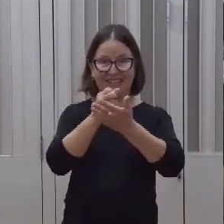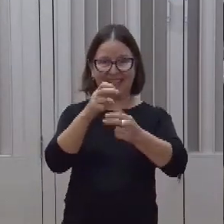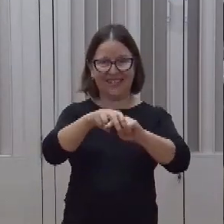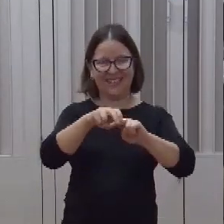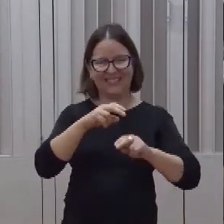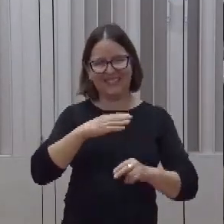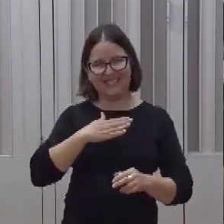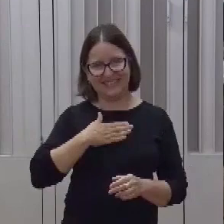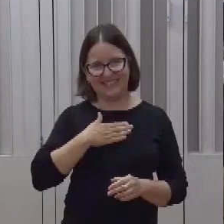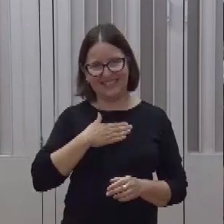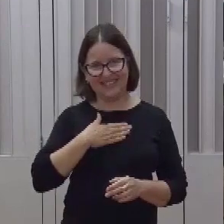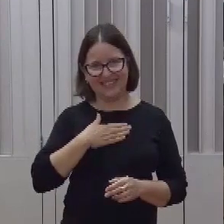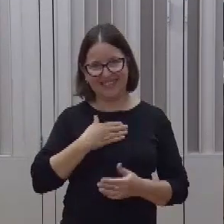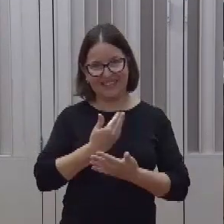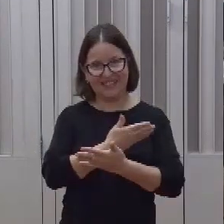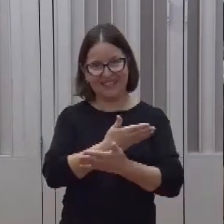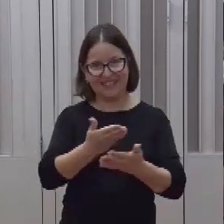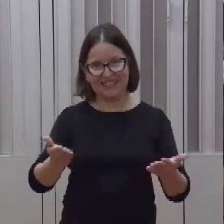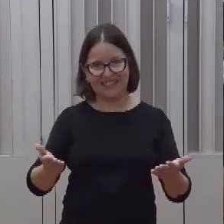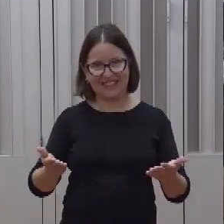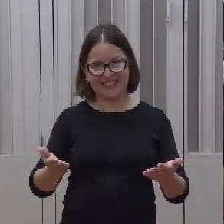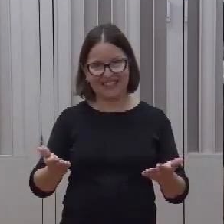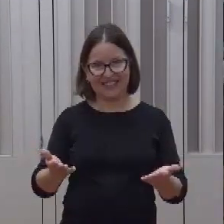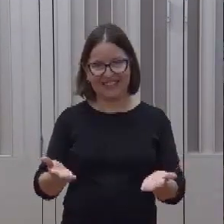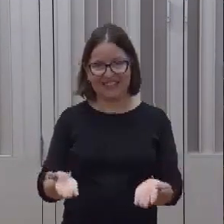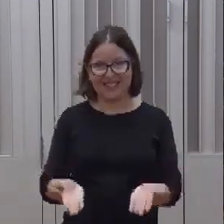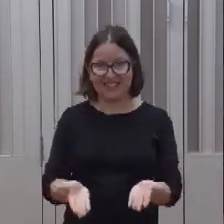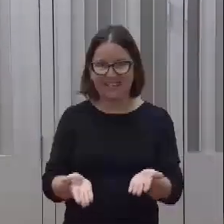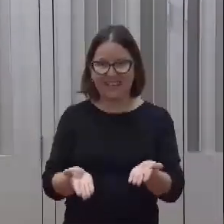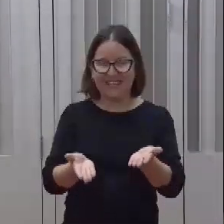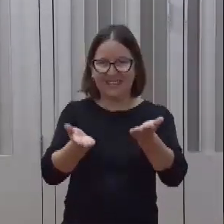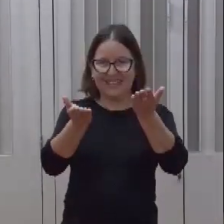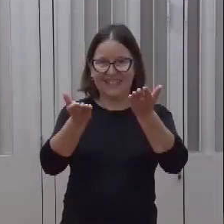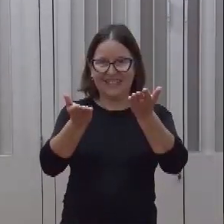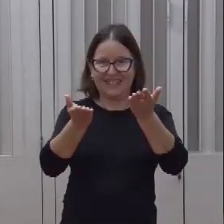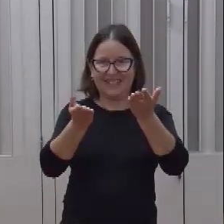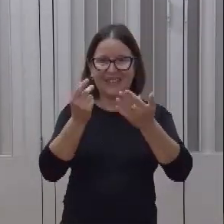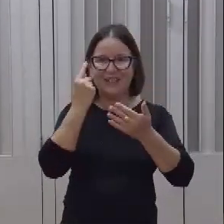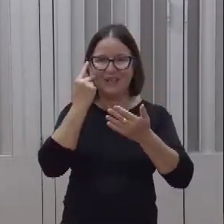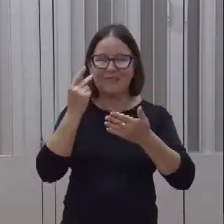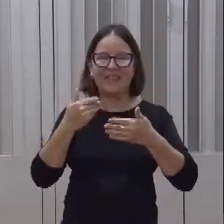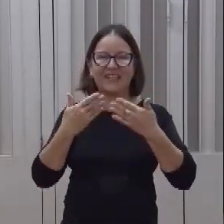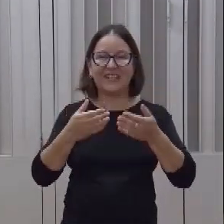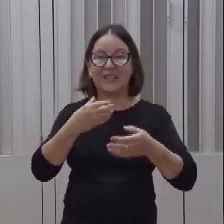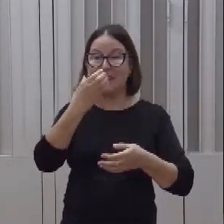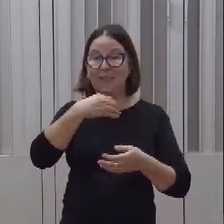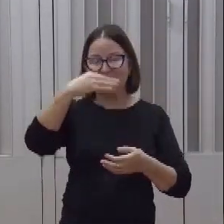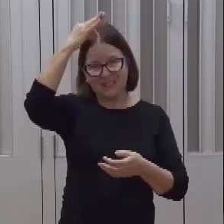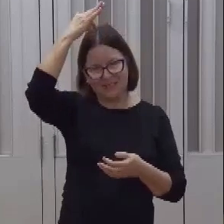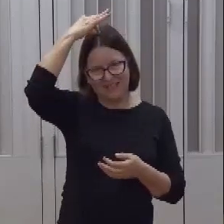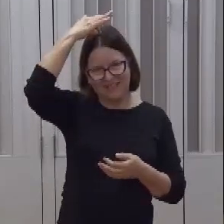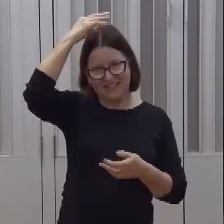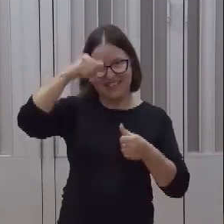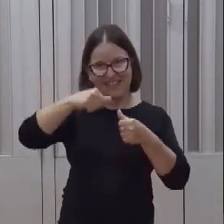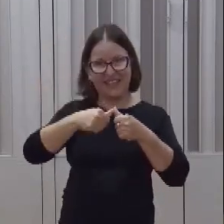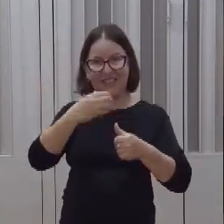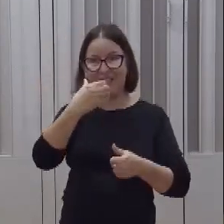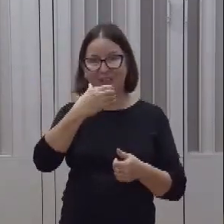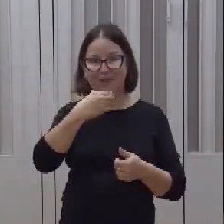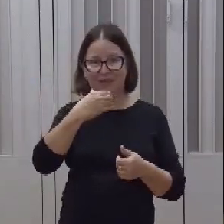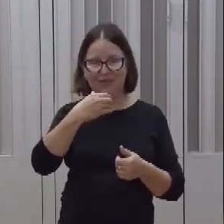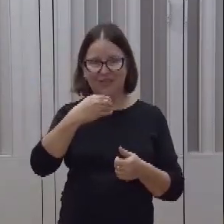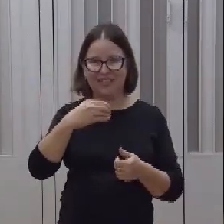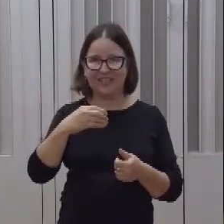mim. Vocês vão ser erguidos para produzir frutos. E estes frutos levantados,